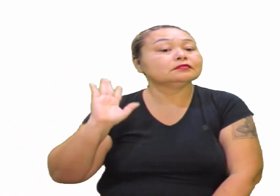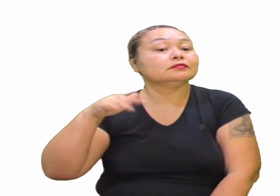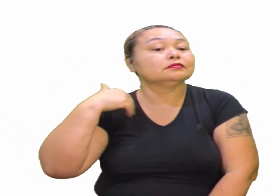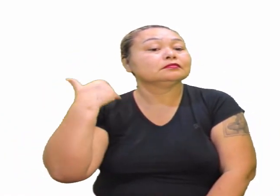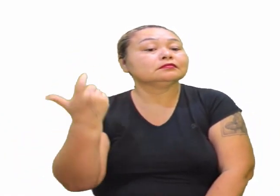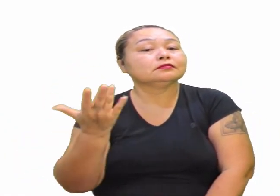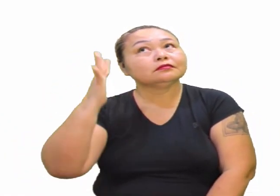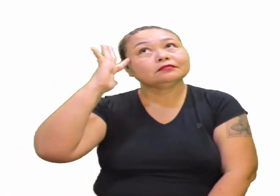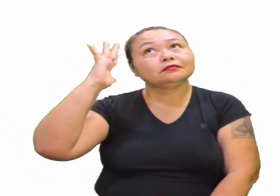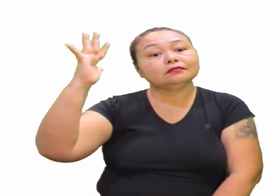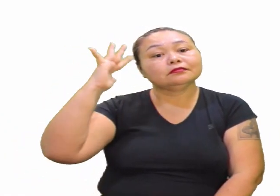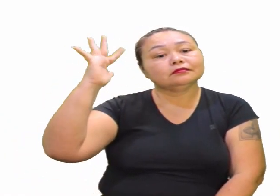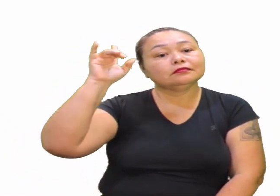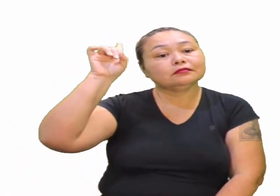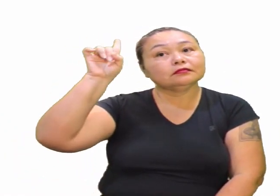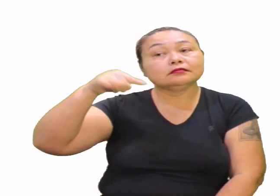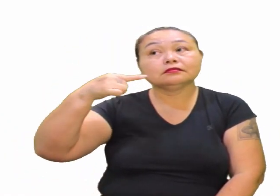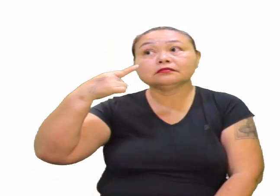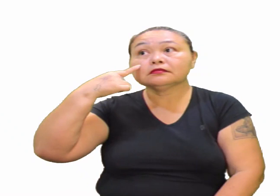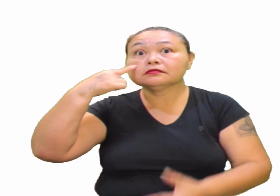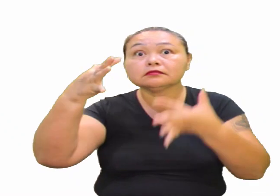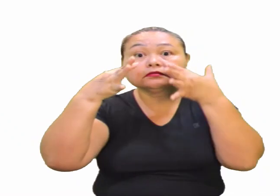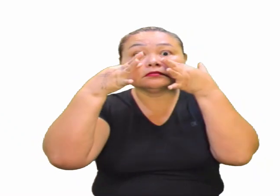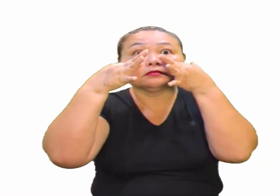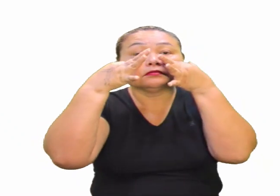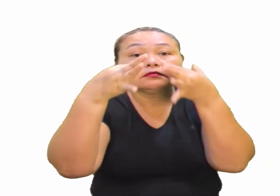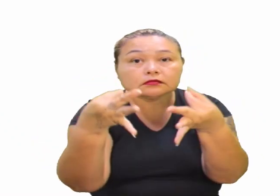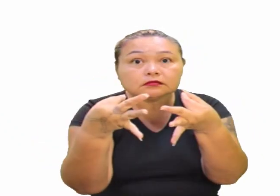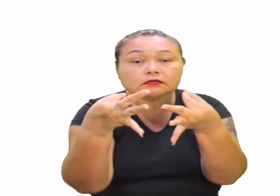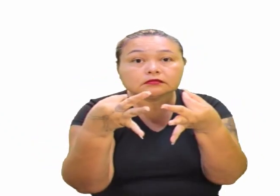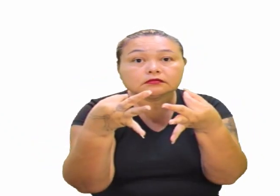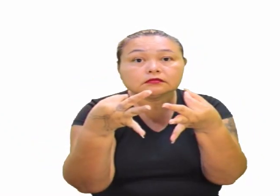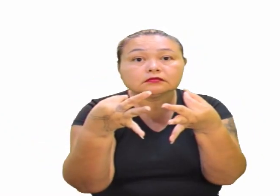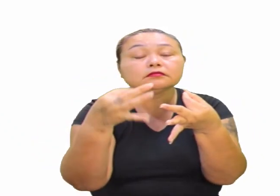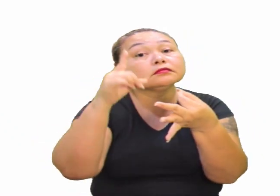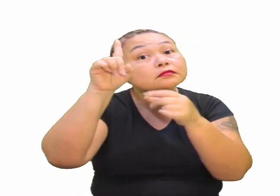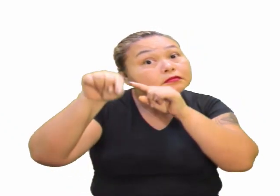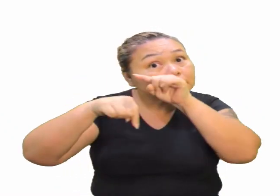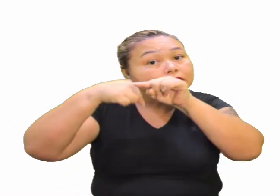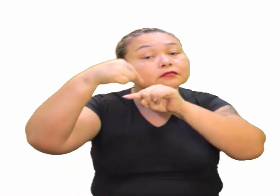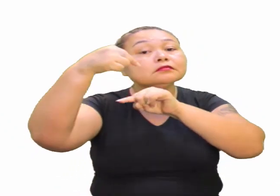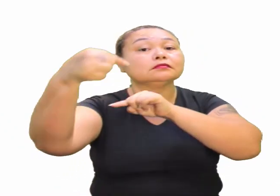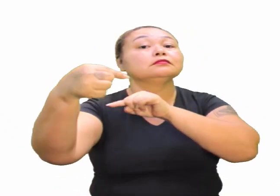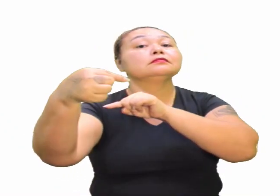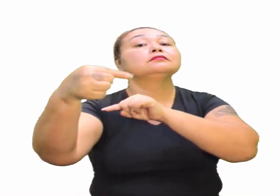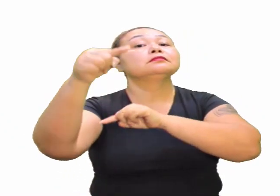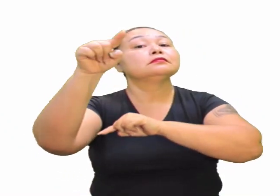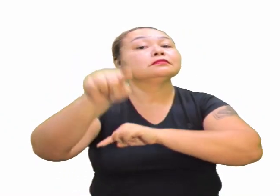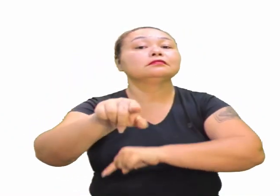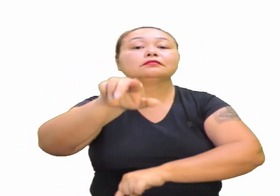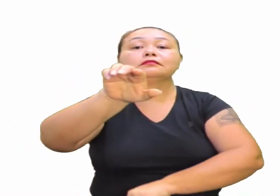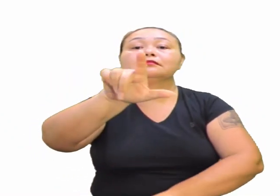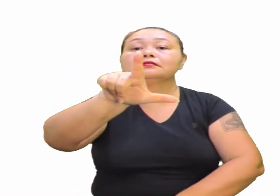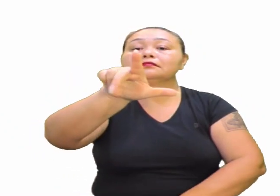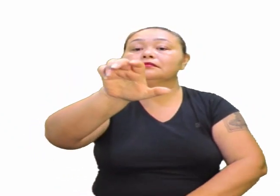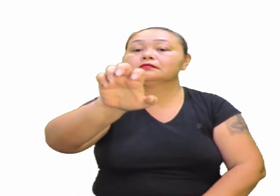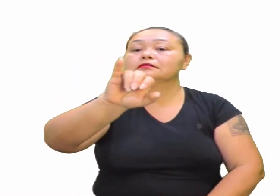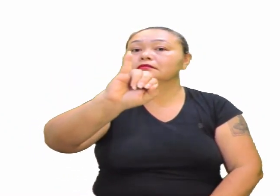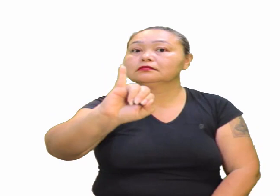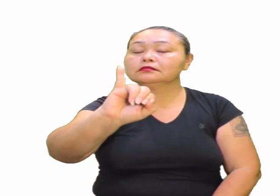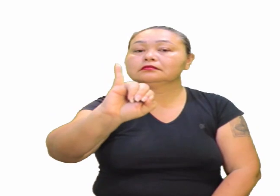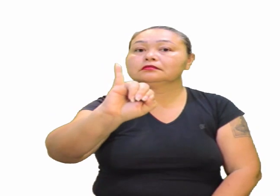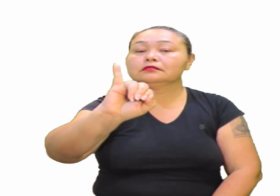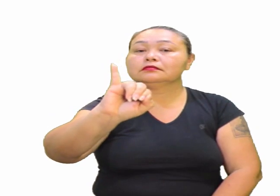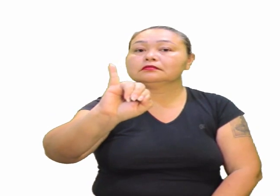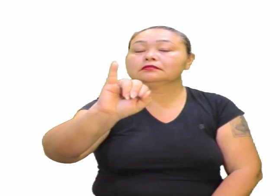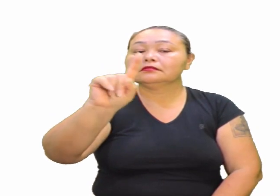uma teoria é comprovada, ela se torna lei. Então aqui, ó, eu vou